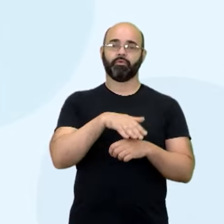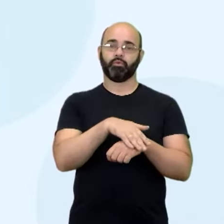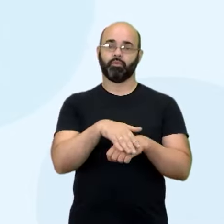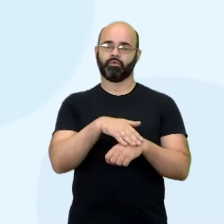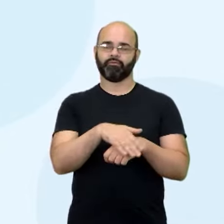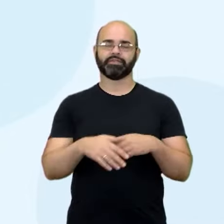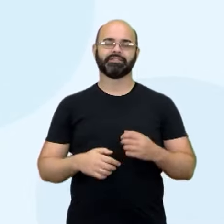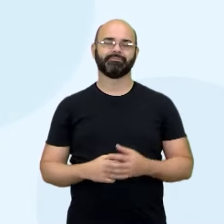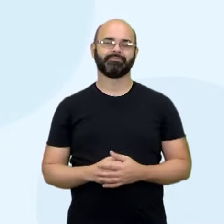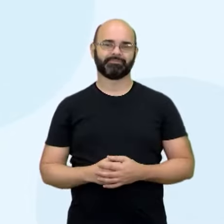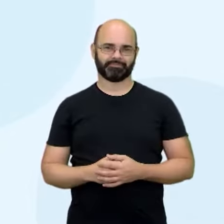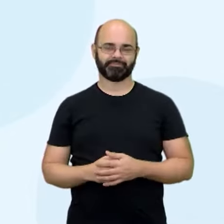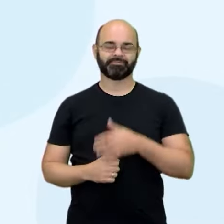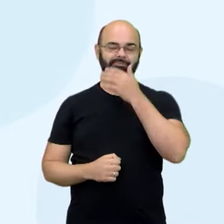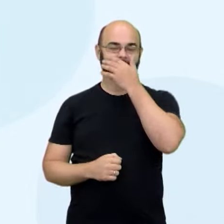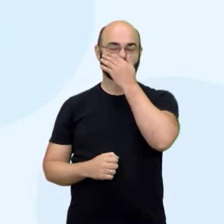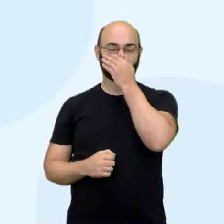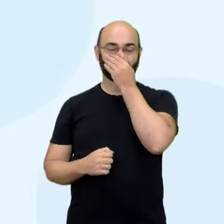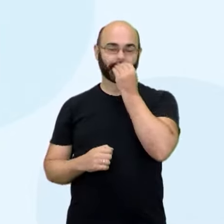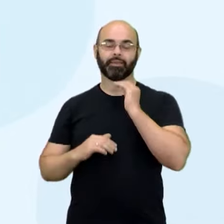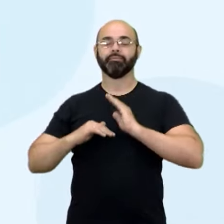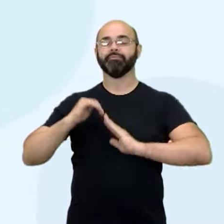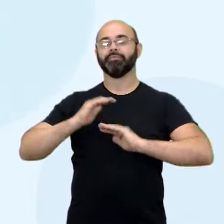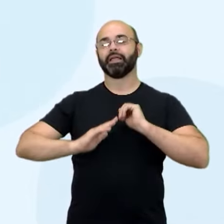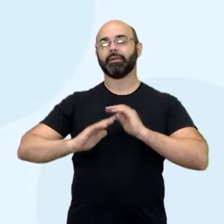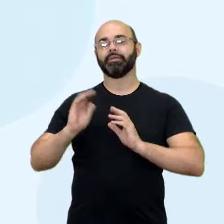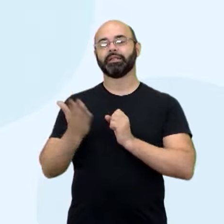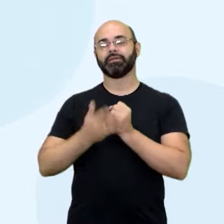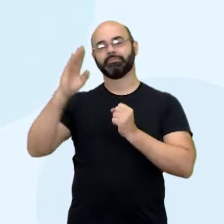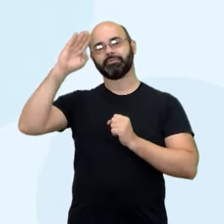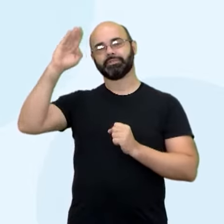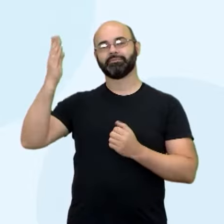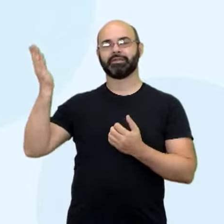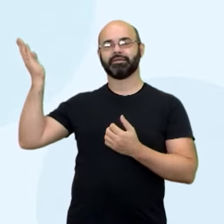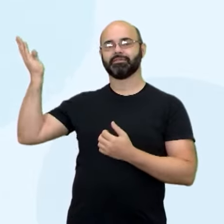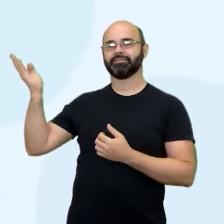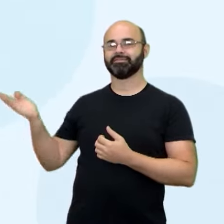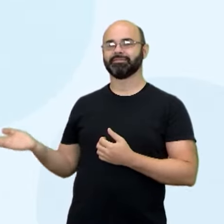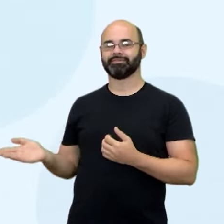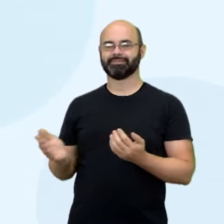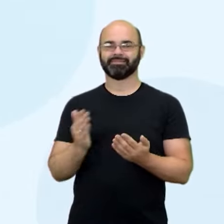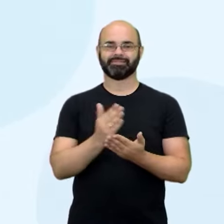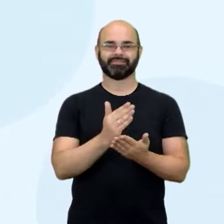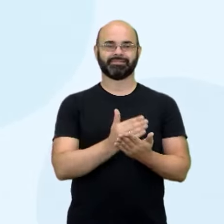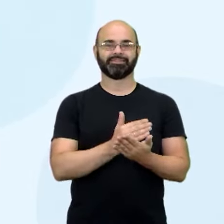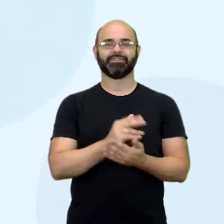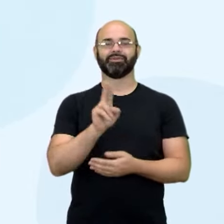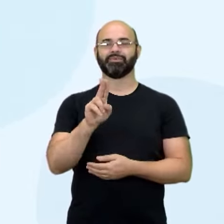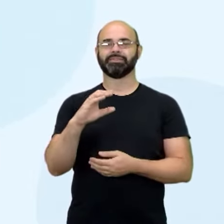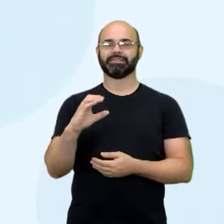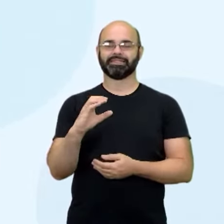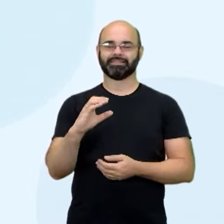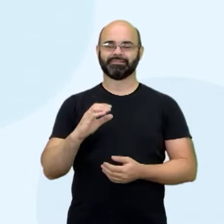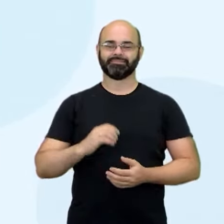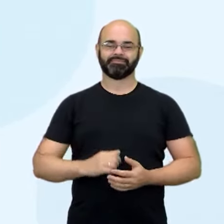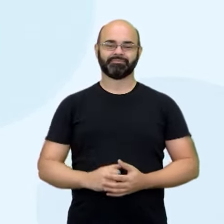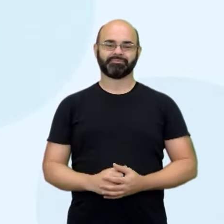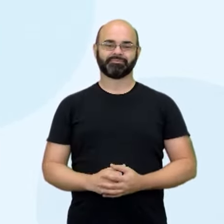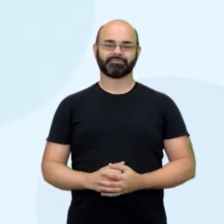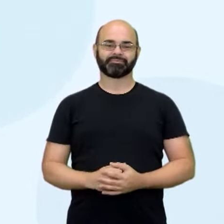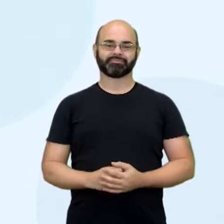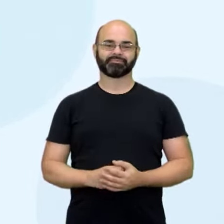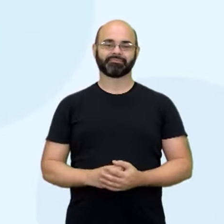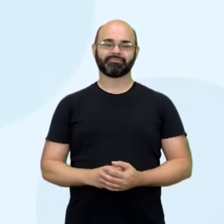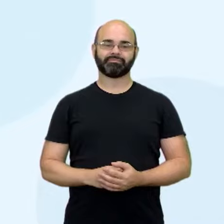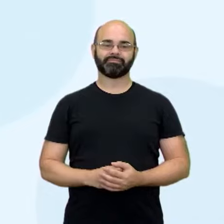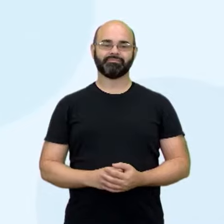principais ou habilidades básicas aí do nosso componente curricular. Elas estão aí na tela. Elas fazem